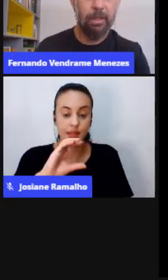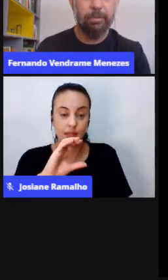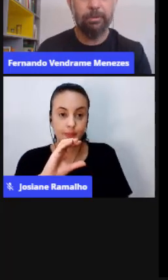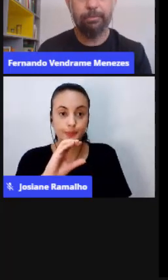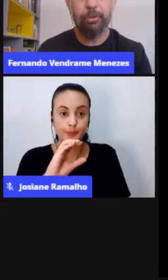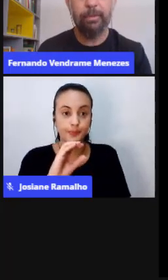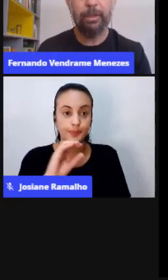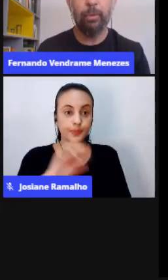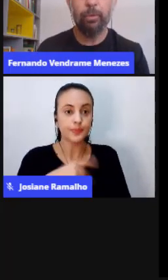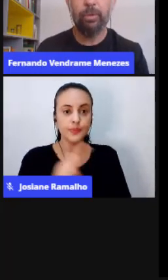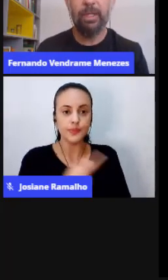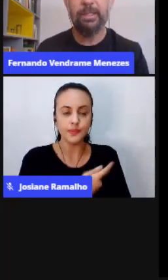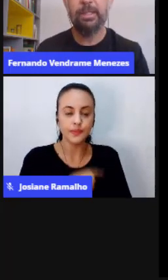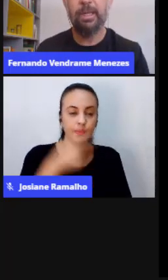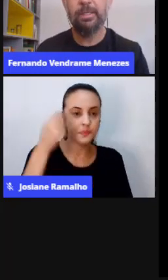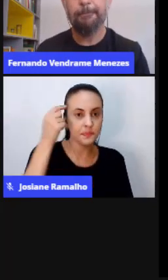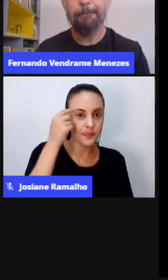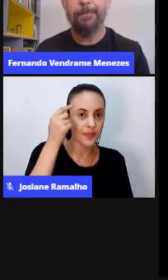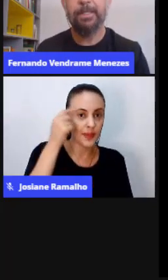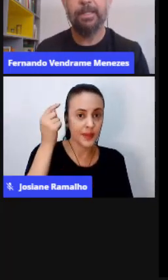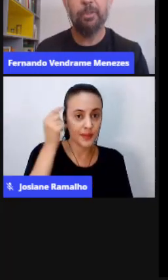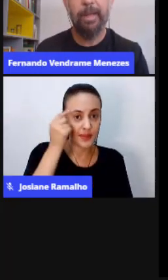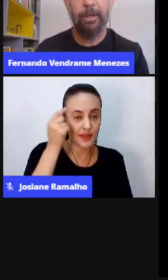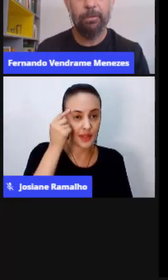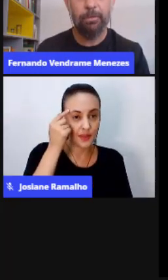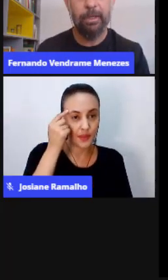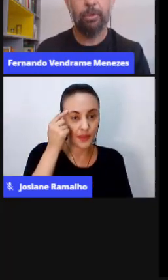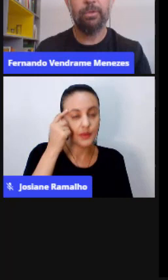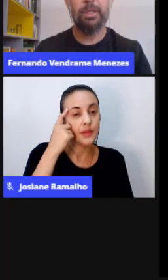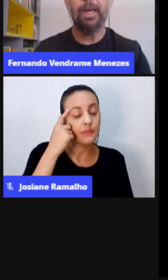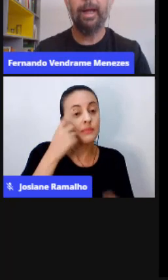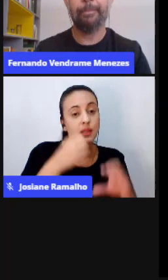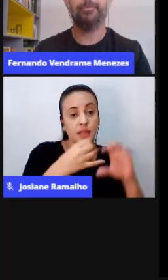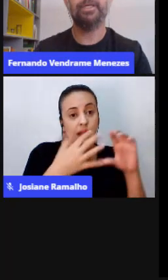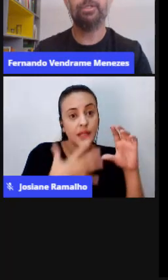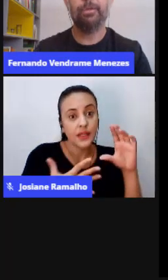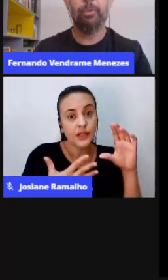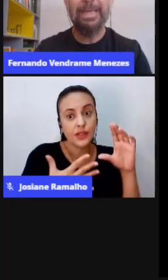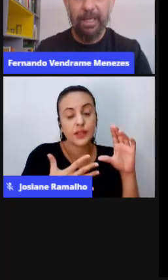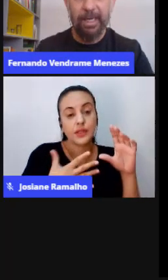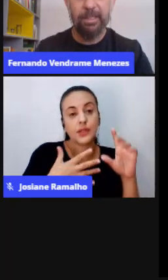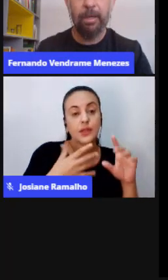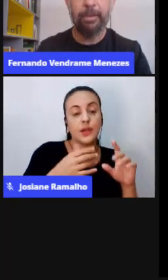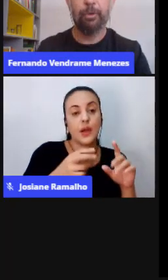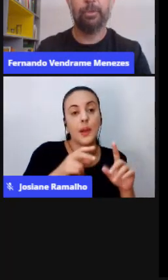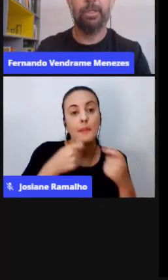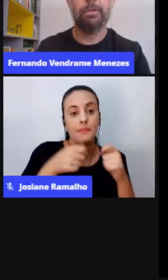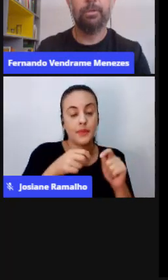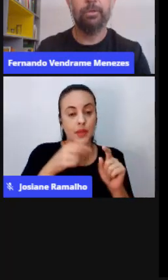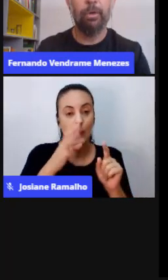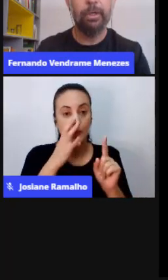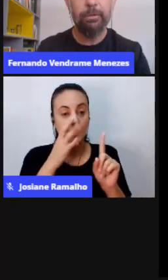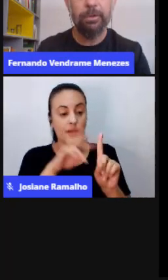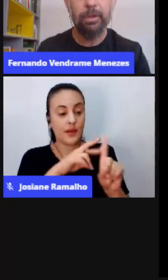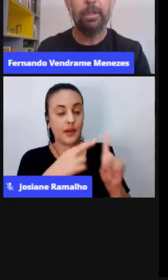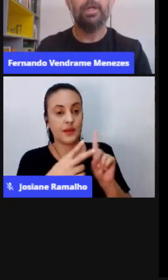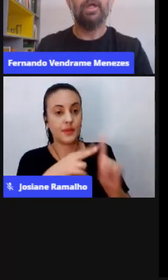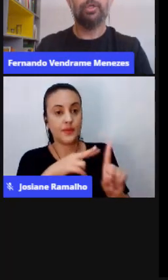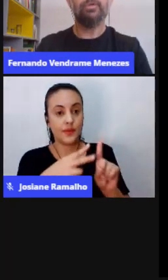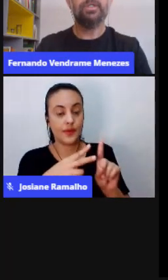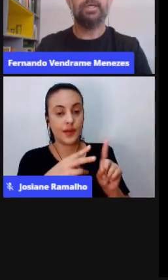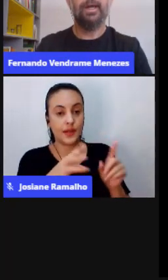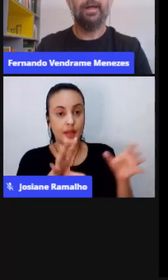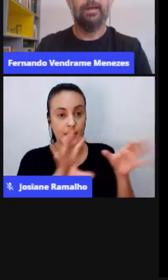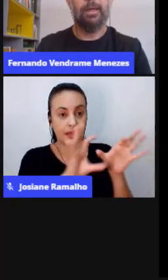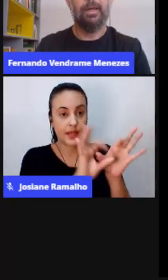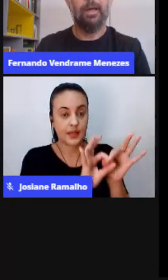nós pensamos, sobretudo, nesses aspectos, né, de considerar a perspectiva de uma integração entre os processos históricos,